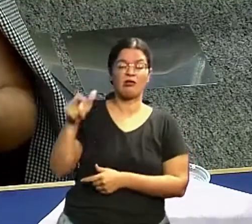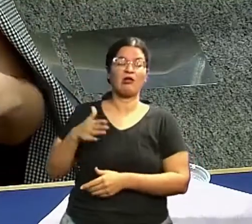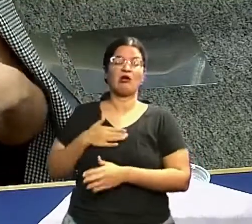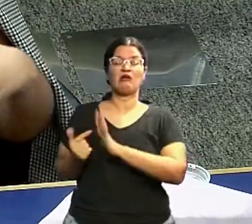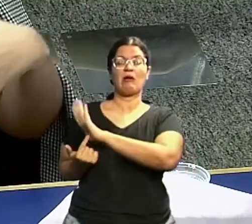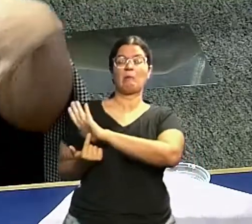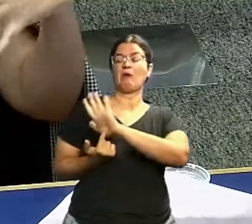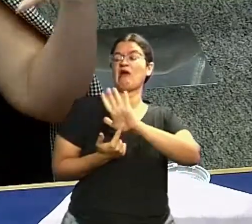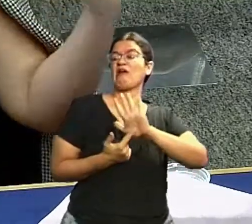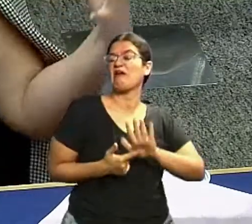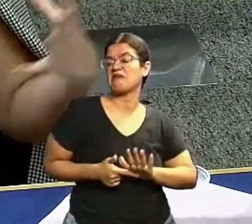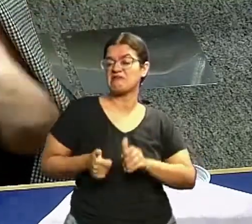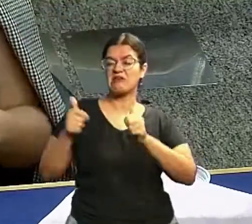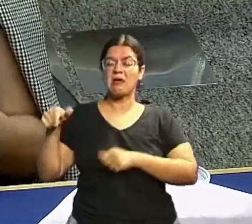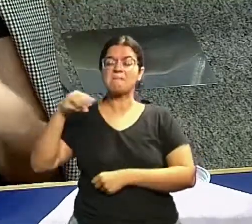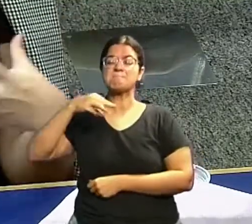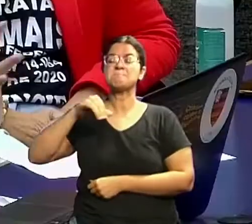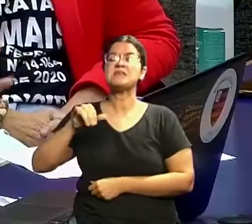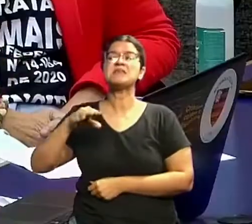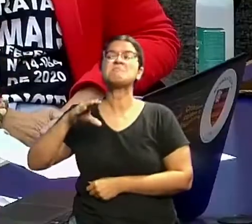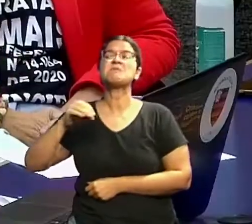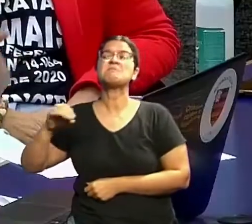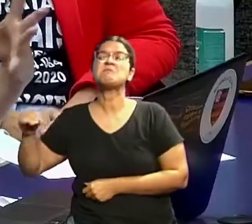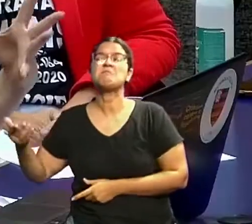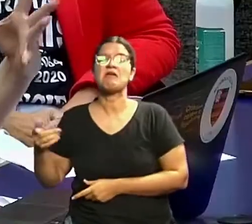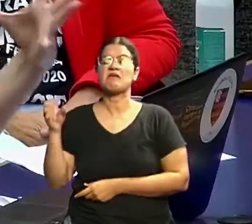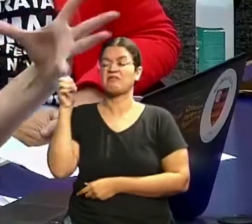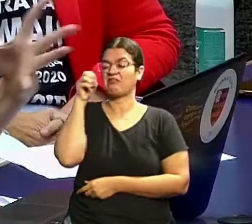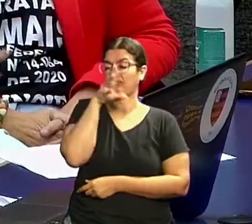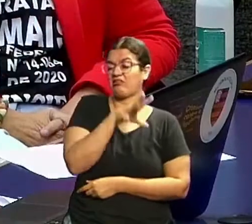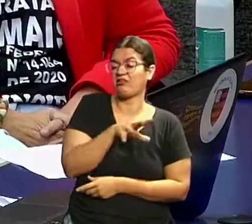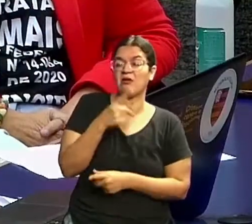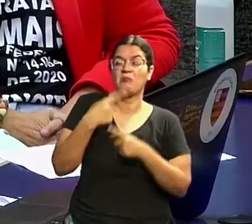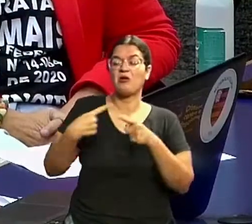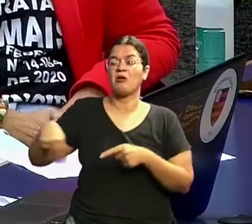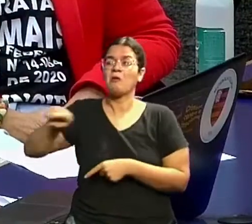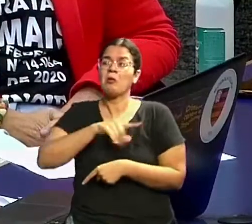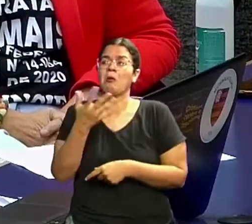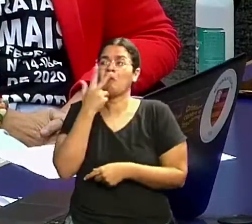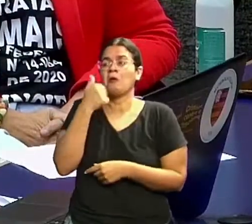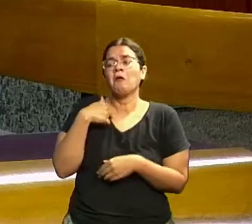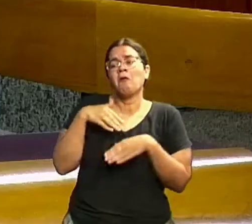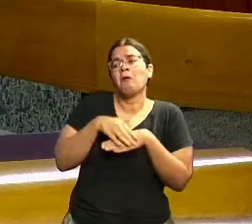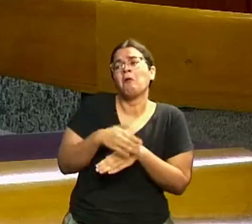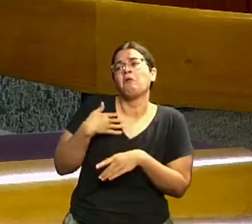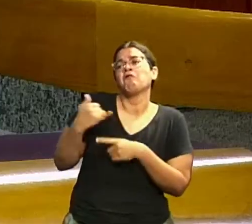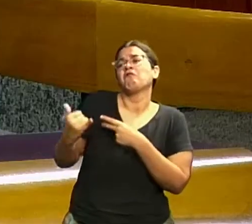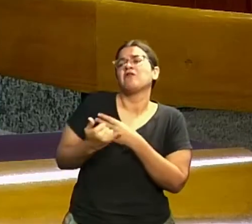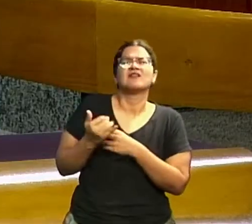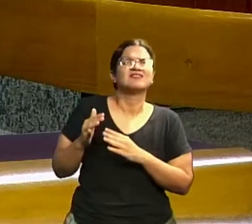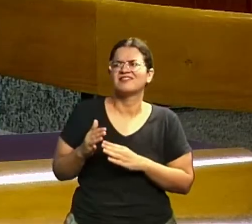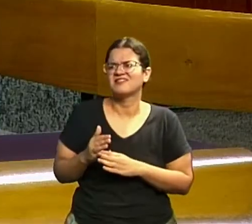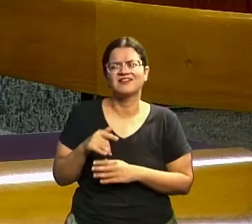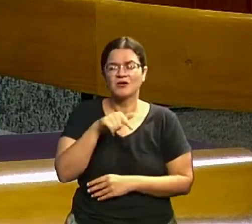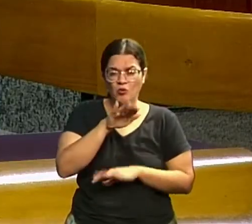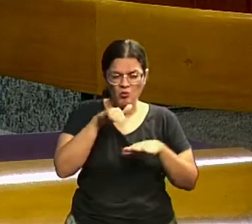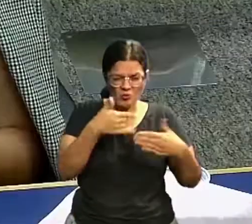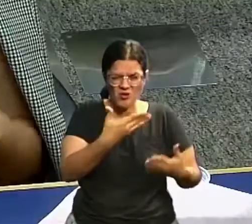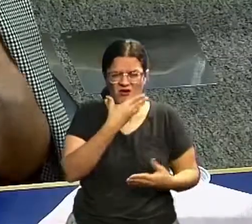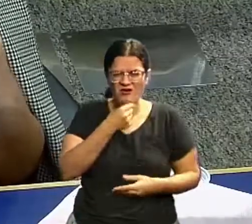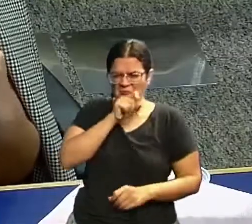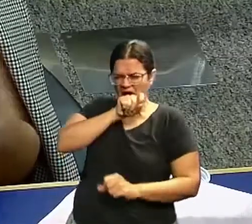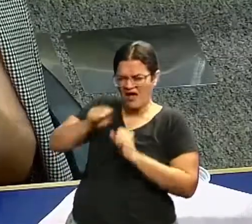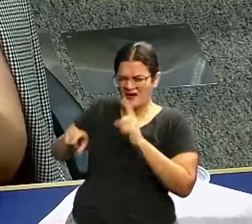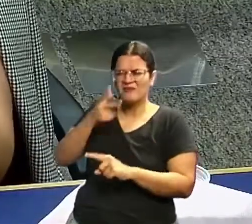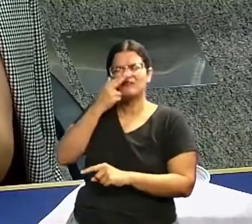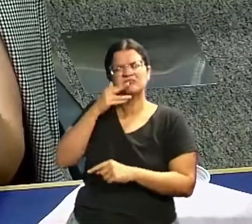estamos armando, que é mimimi, que é exagero, porque a gente quer se fazer de vítima. Quando eles fazem isso, eles